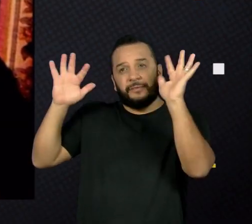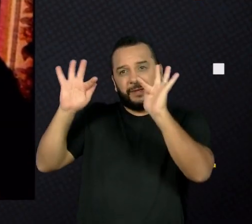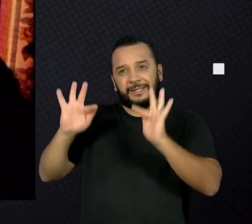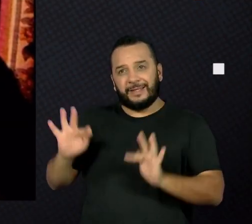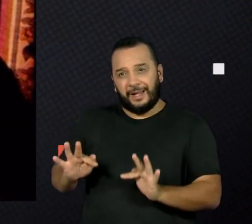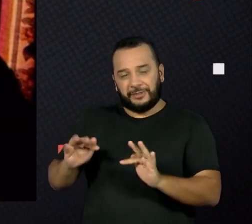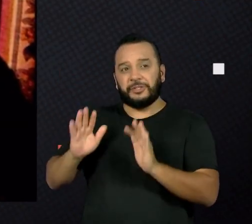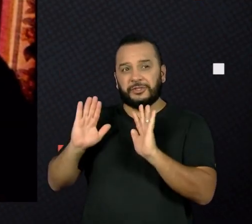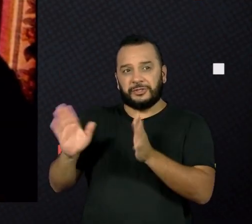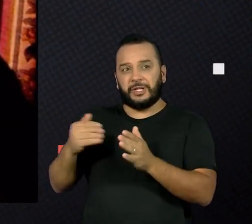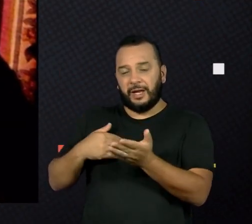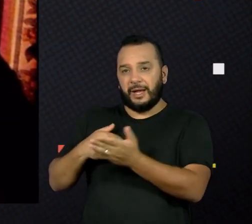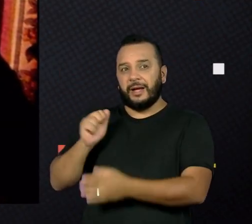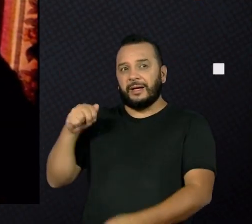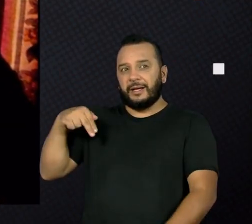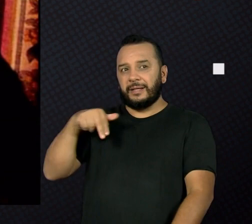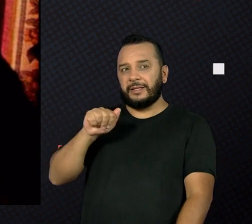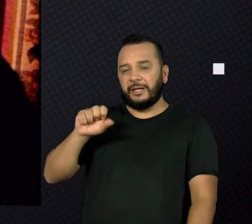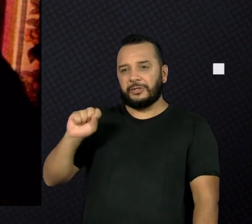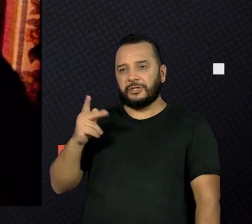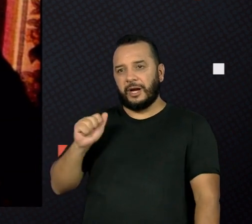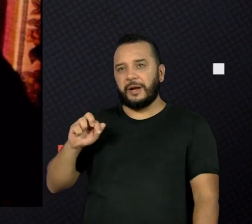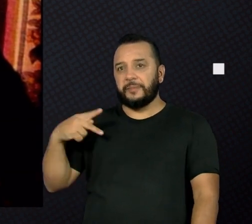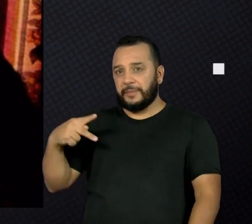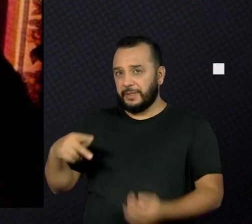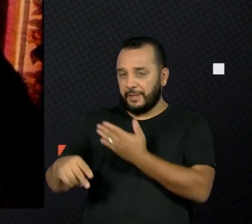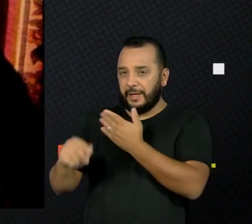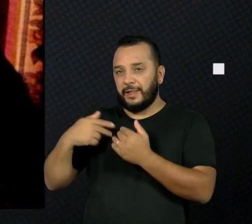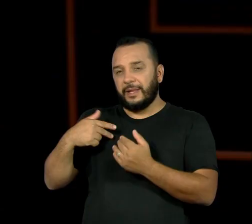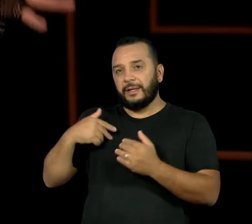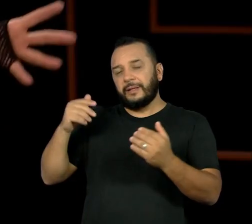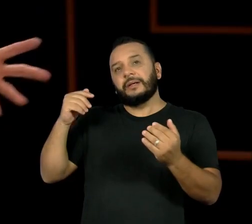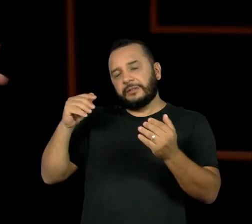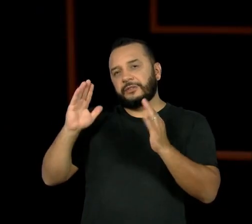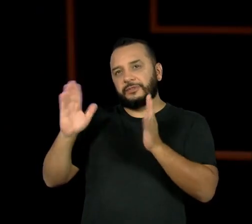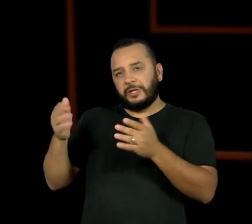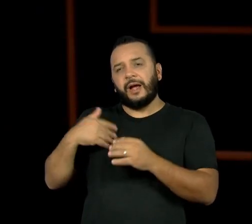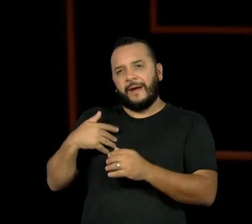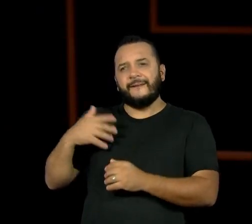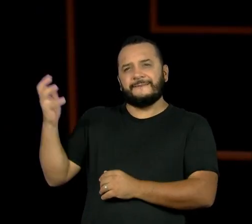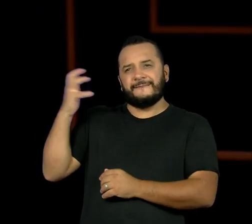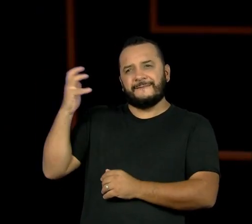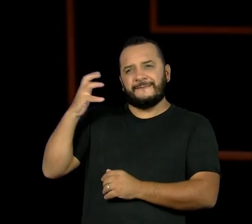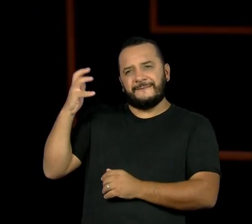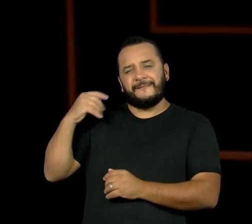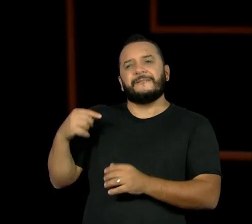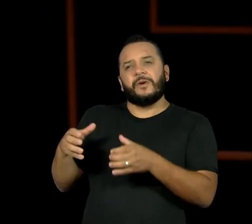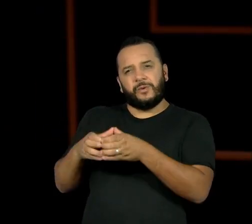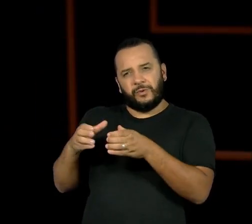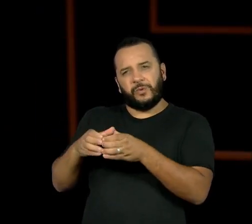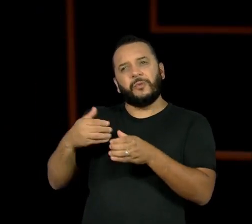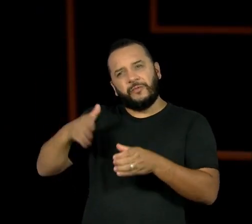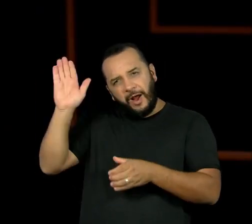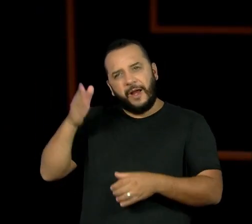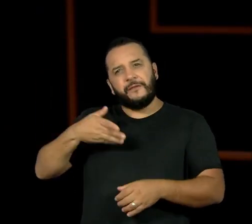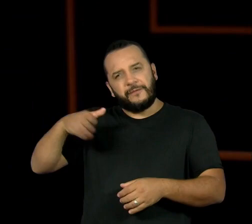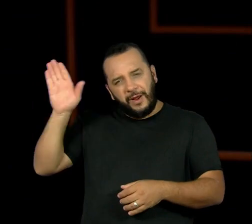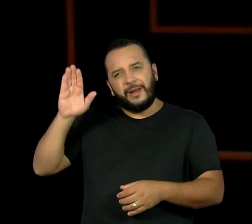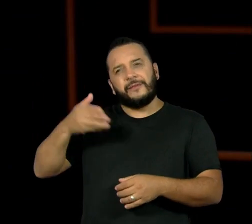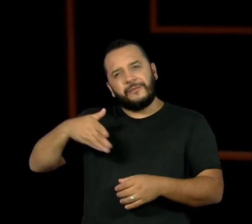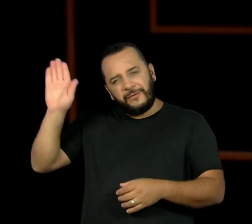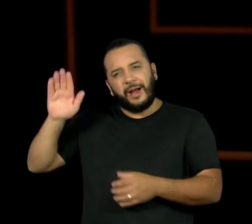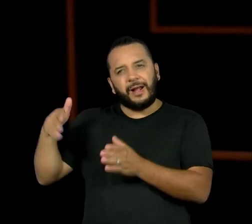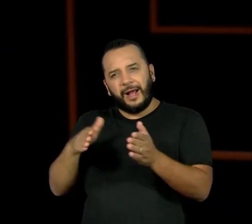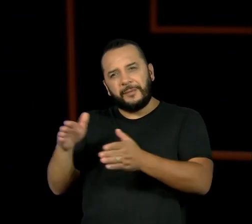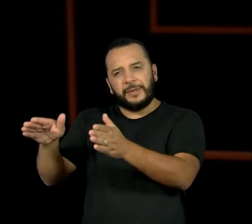nossa querida terapeuta na época, que a gente ama, que nos fez a cabeça do Caminho de Santiago num grupo enorme. E eu queria entender qual era